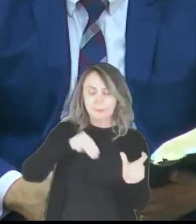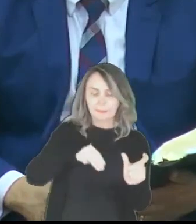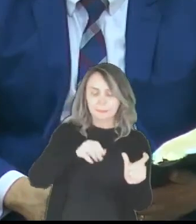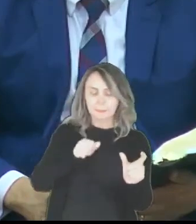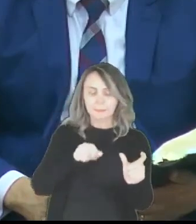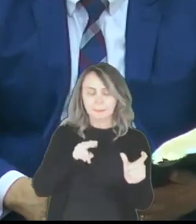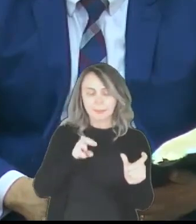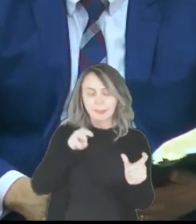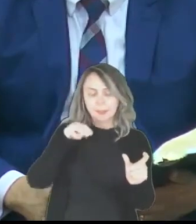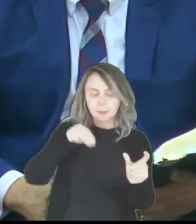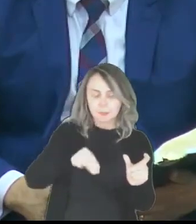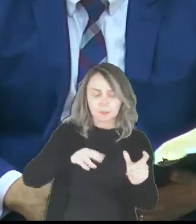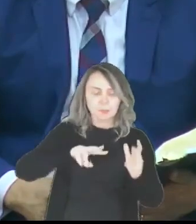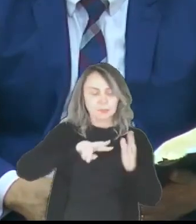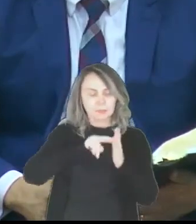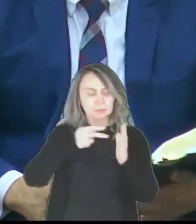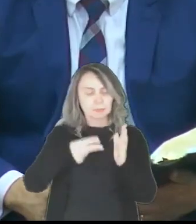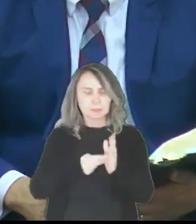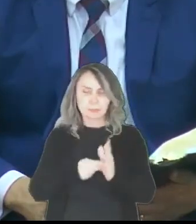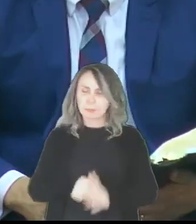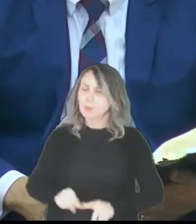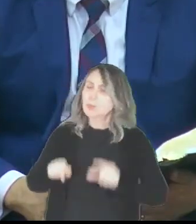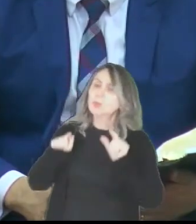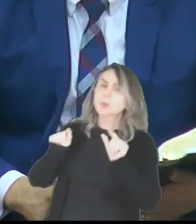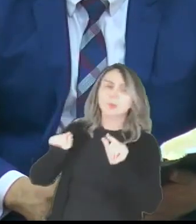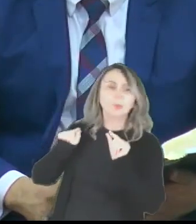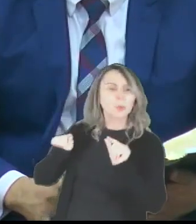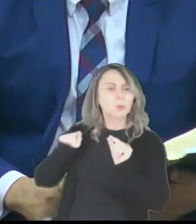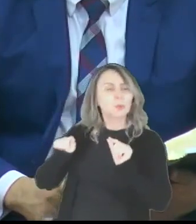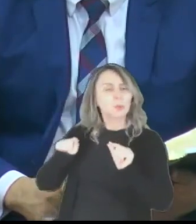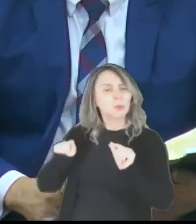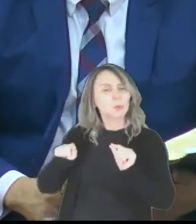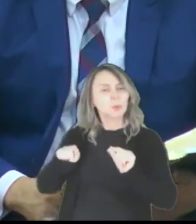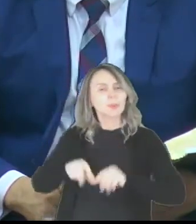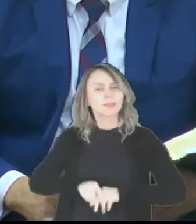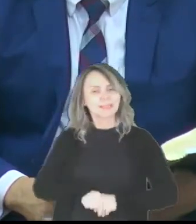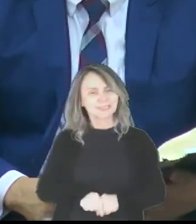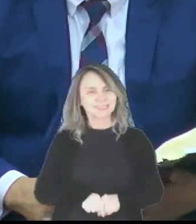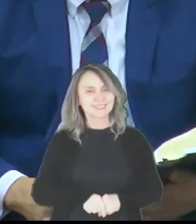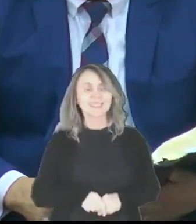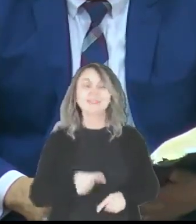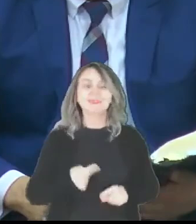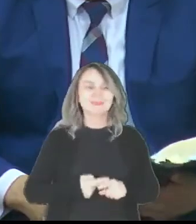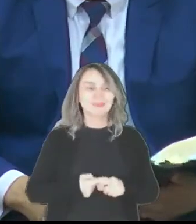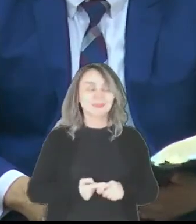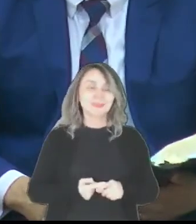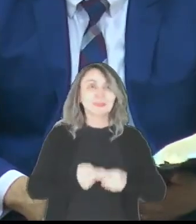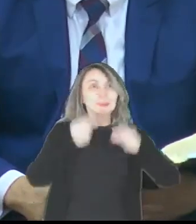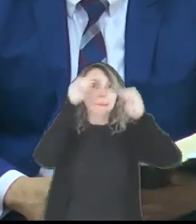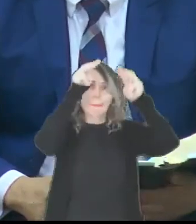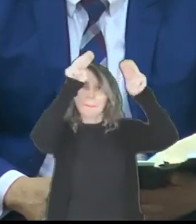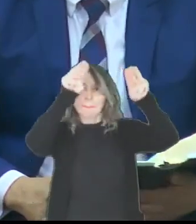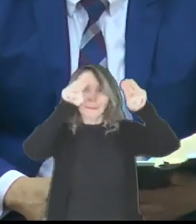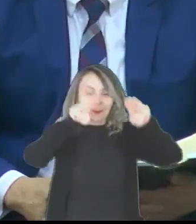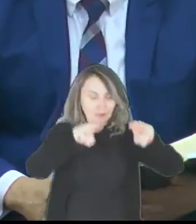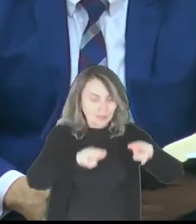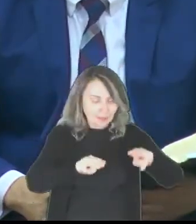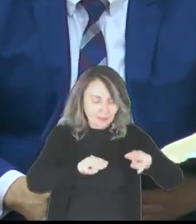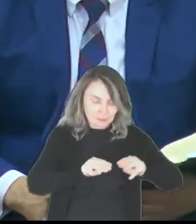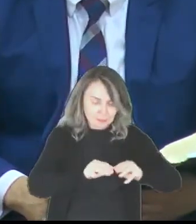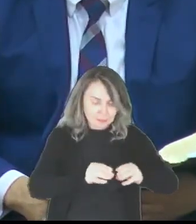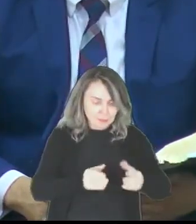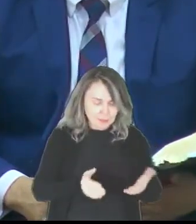quer dizer: o que é isto? Glória a Deus. Ele ganhou o nome de maná porque quando caiu pela primeira vez,